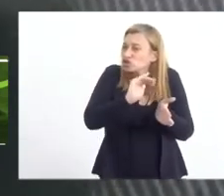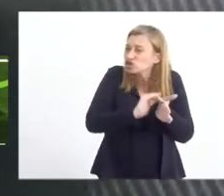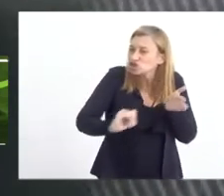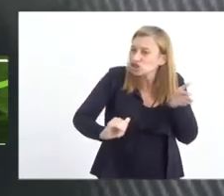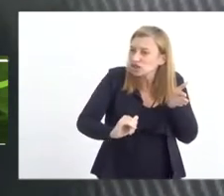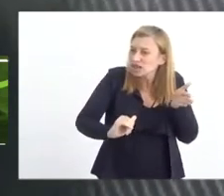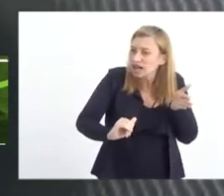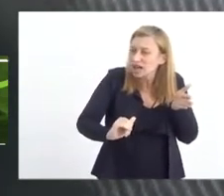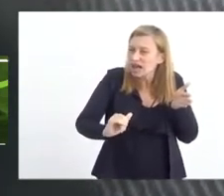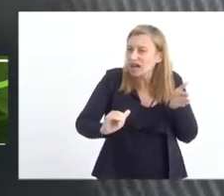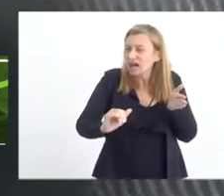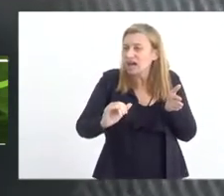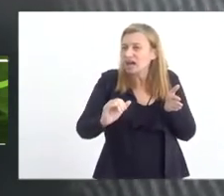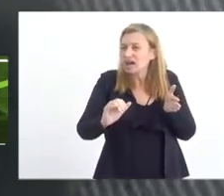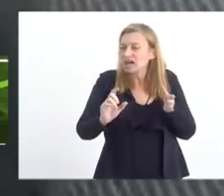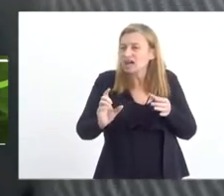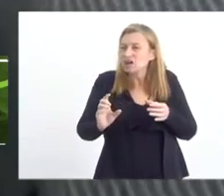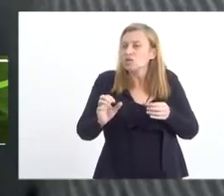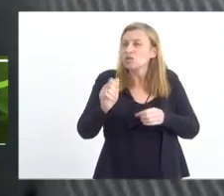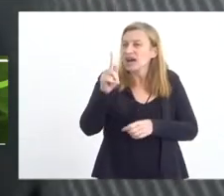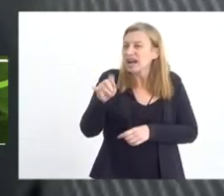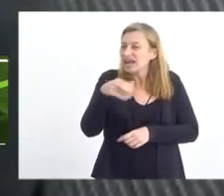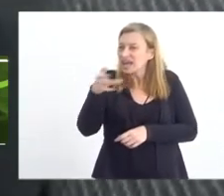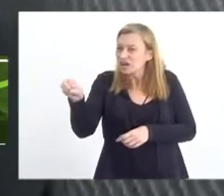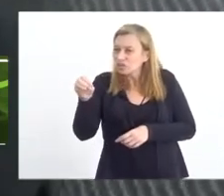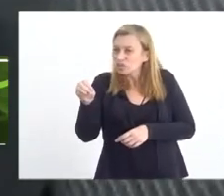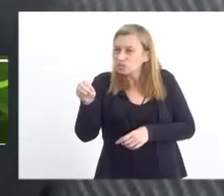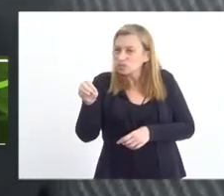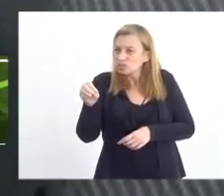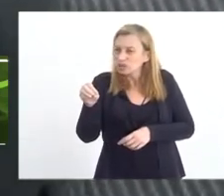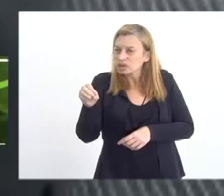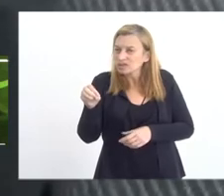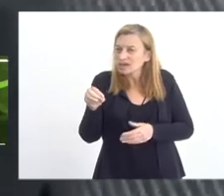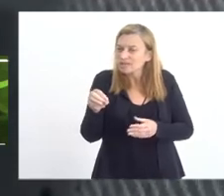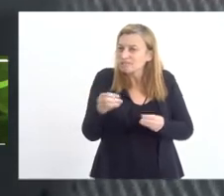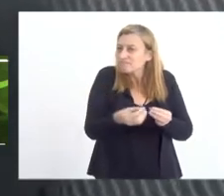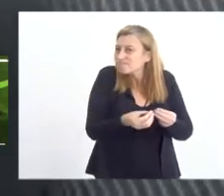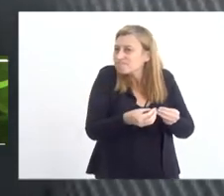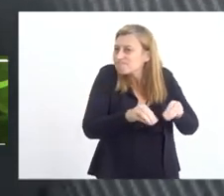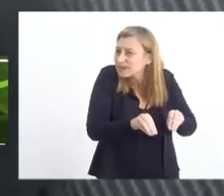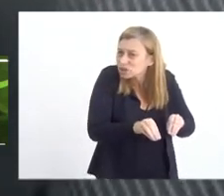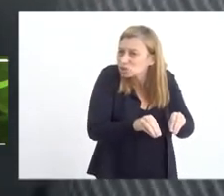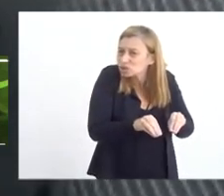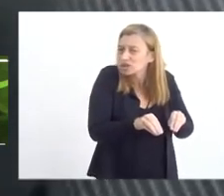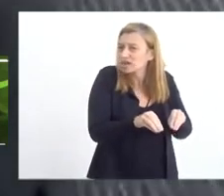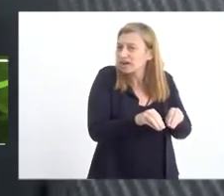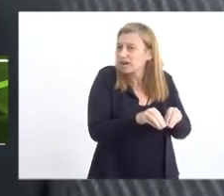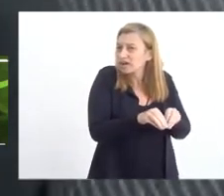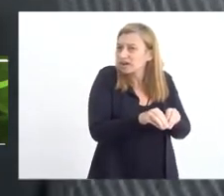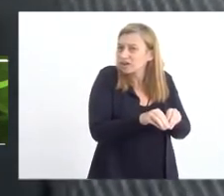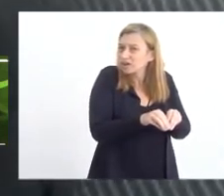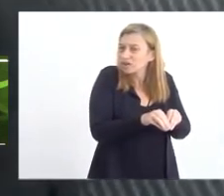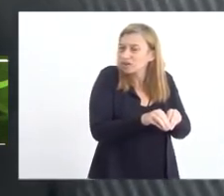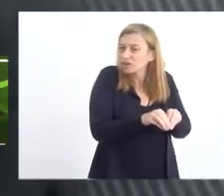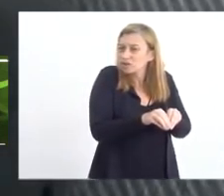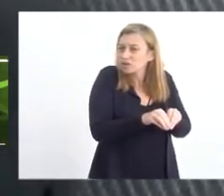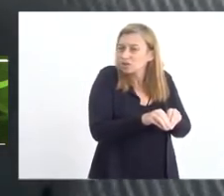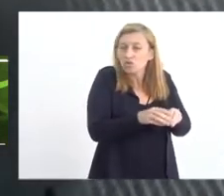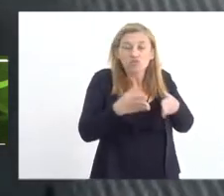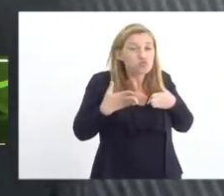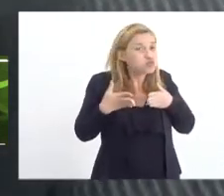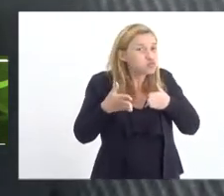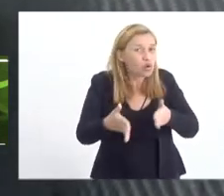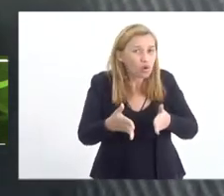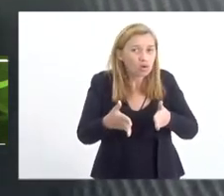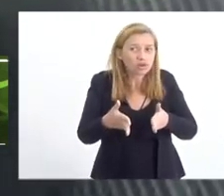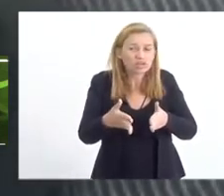a conectividade do Galeão, isso acaba, isso destrói o foco